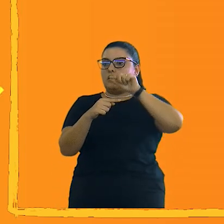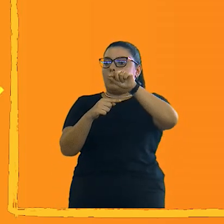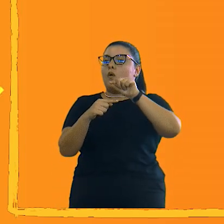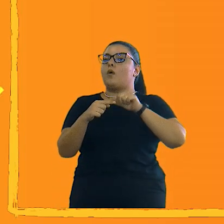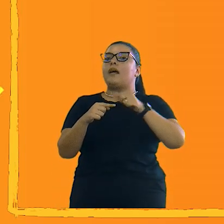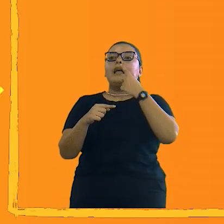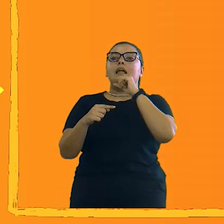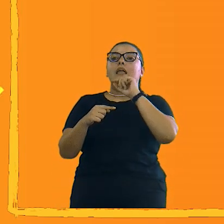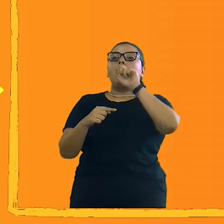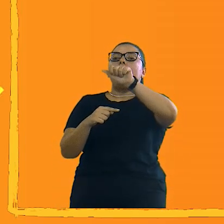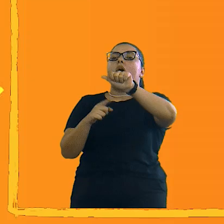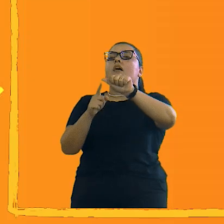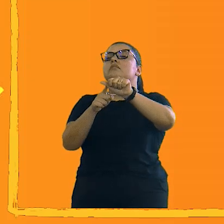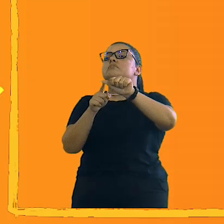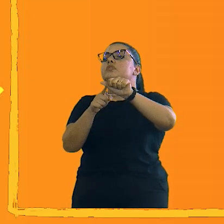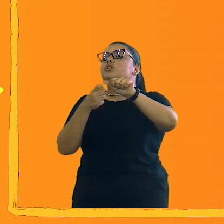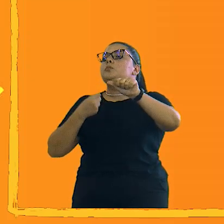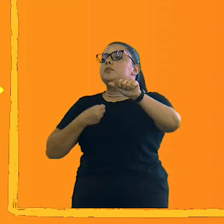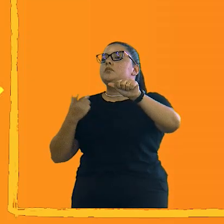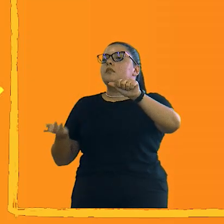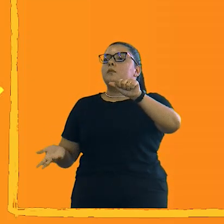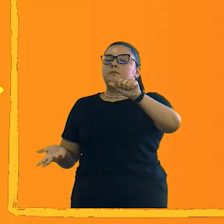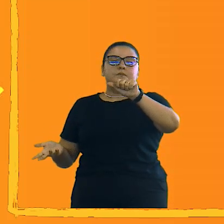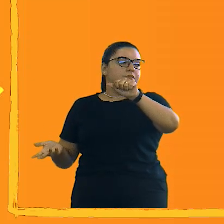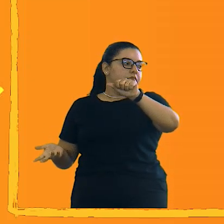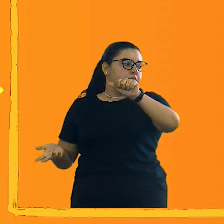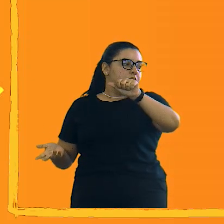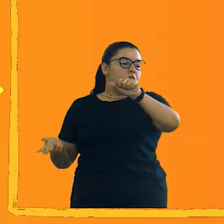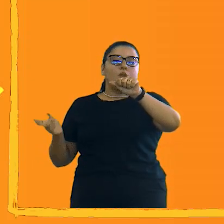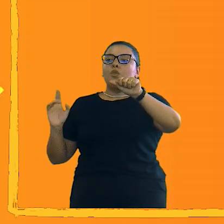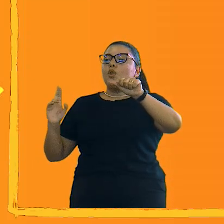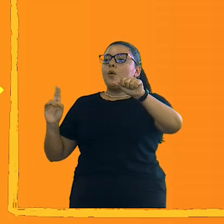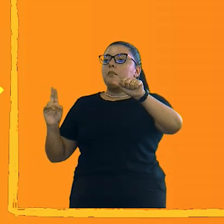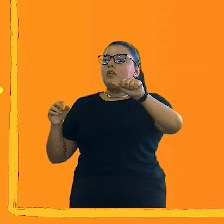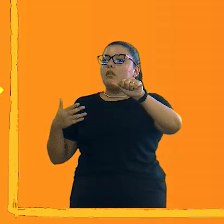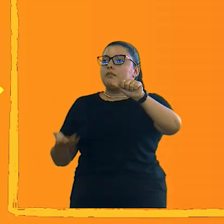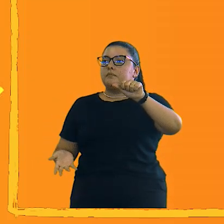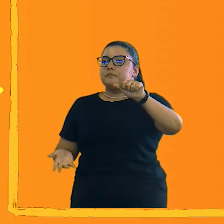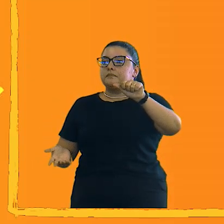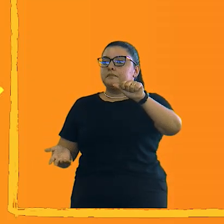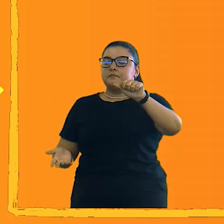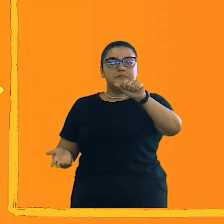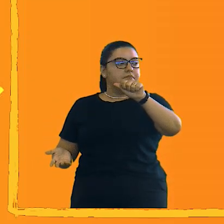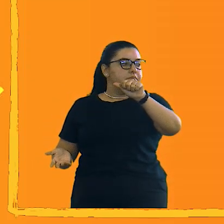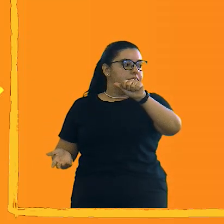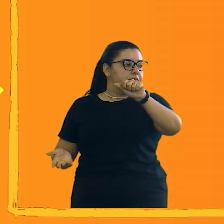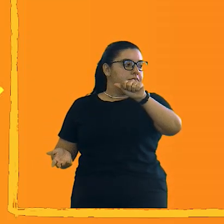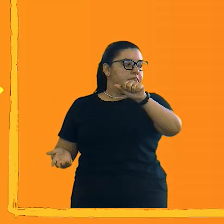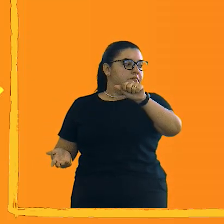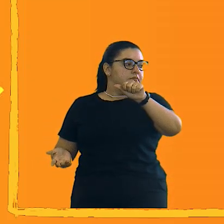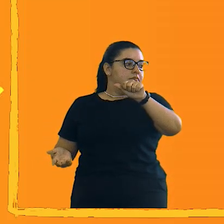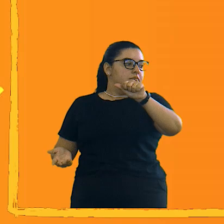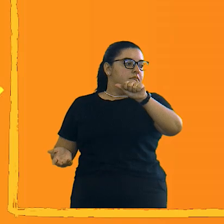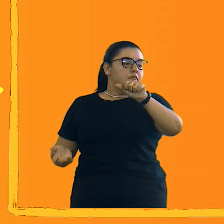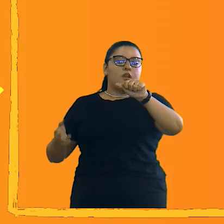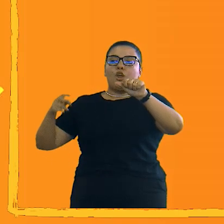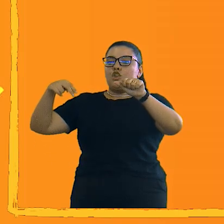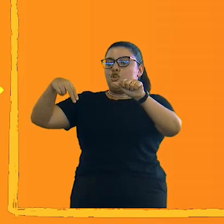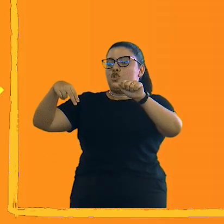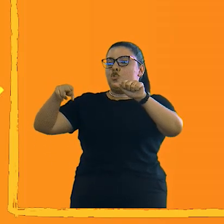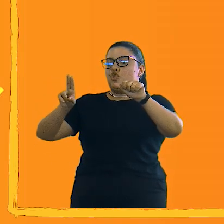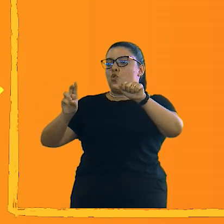é o a como é o nome do a Repete comigo